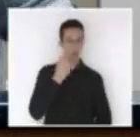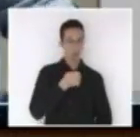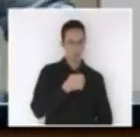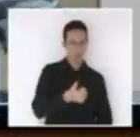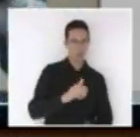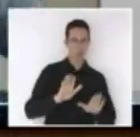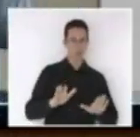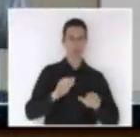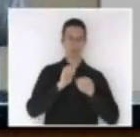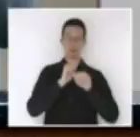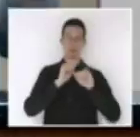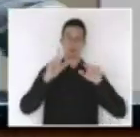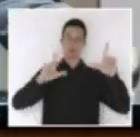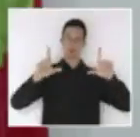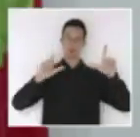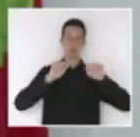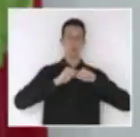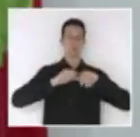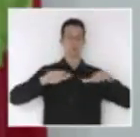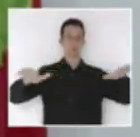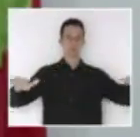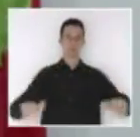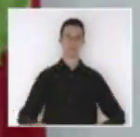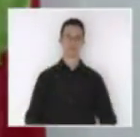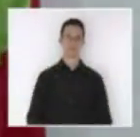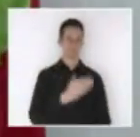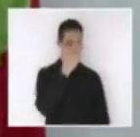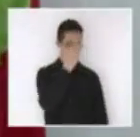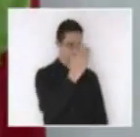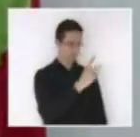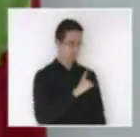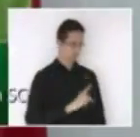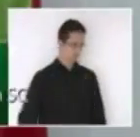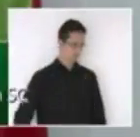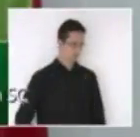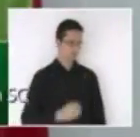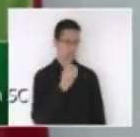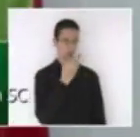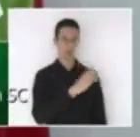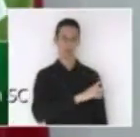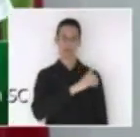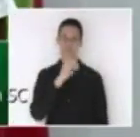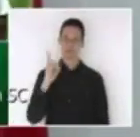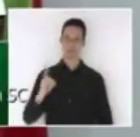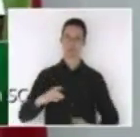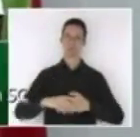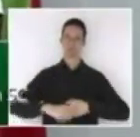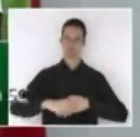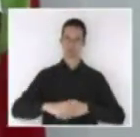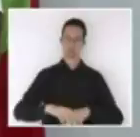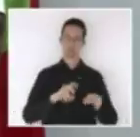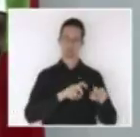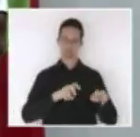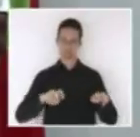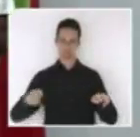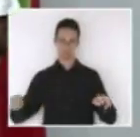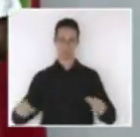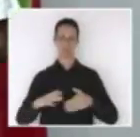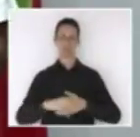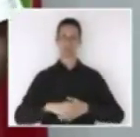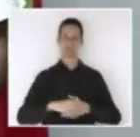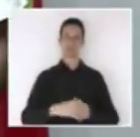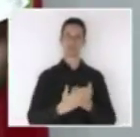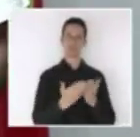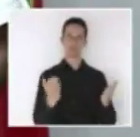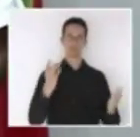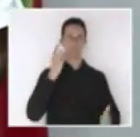inteira. Obrigado, senhor presidente. Bom dia. Cumprimentando a mesa, cumprimentamos todos os deputados. Obrigado, deputado,